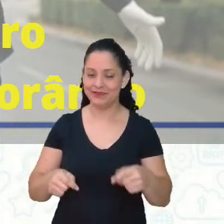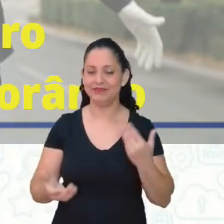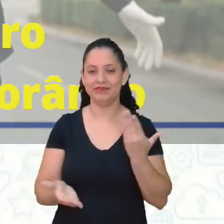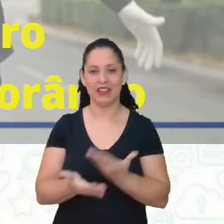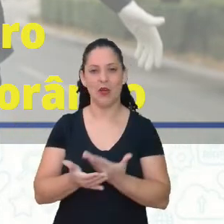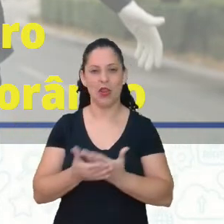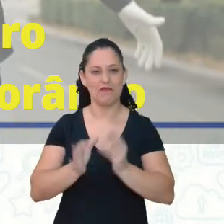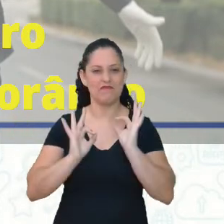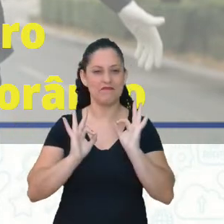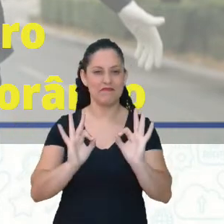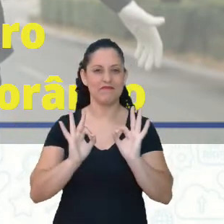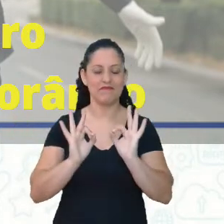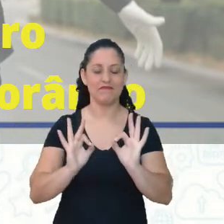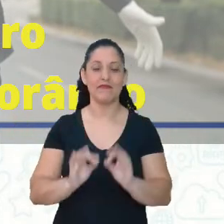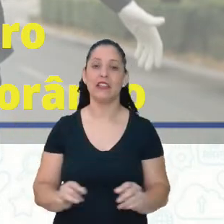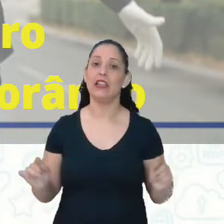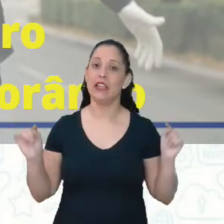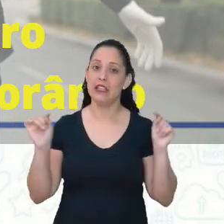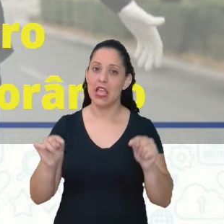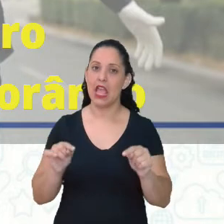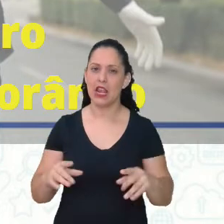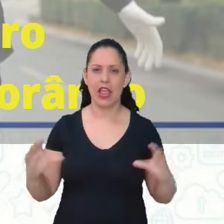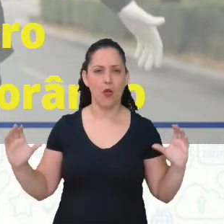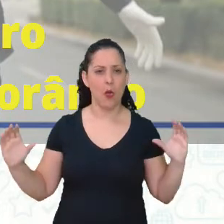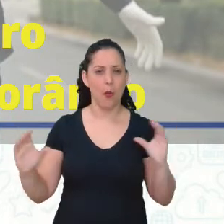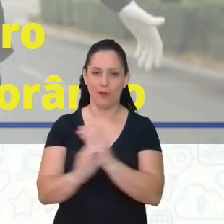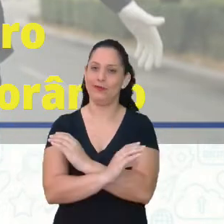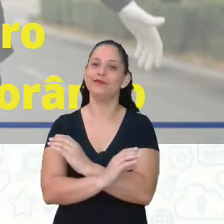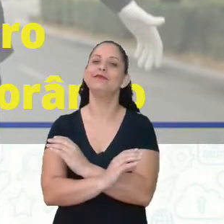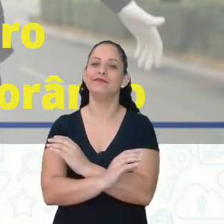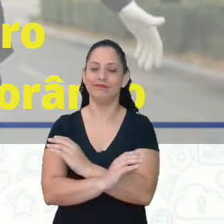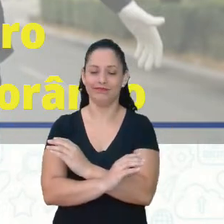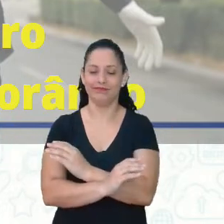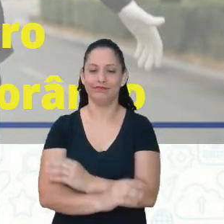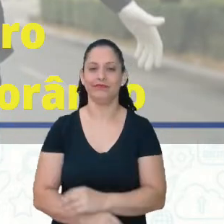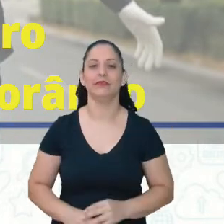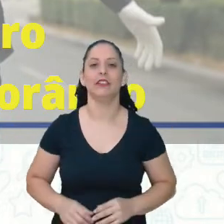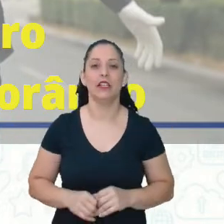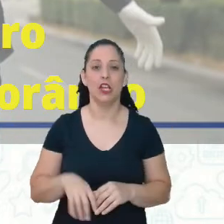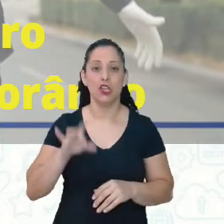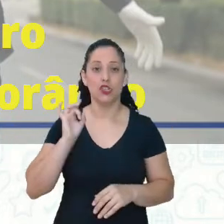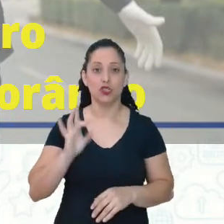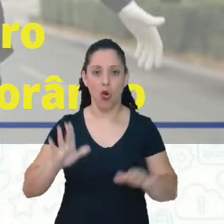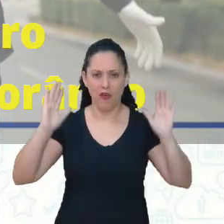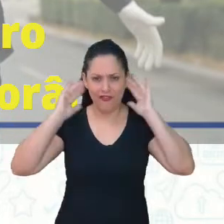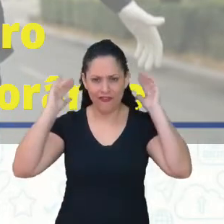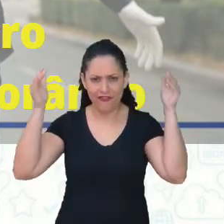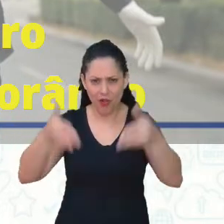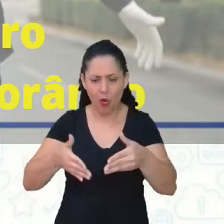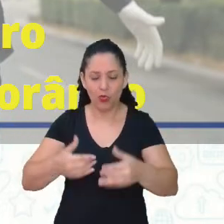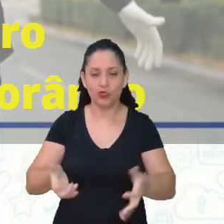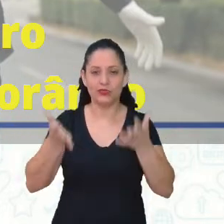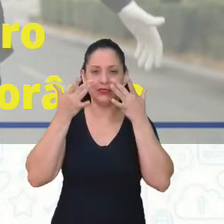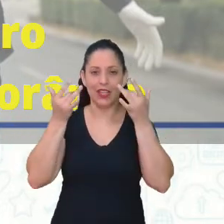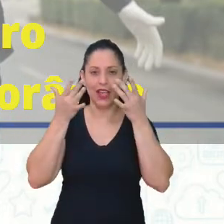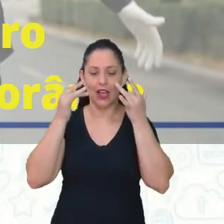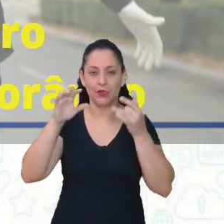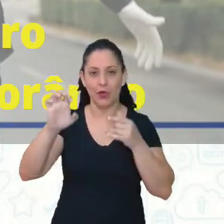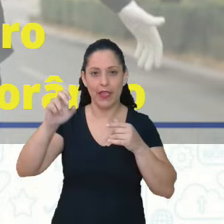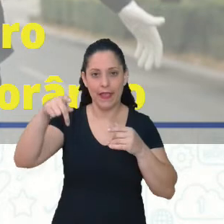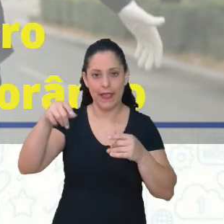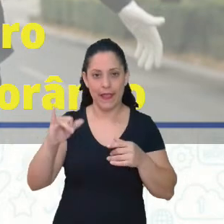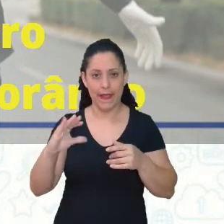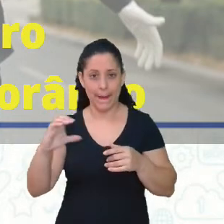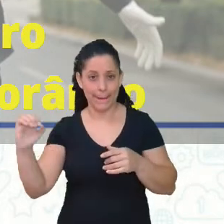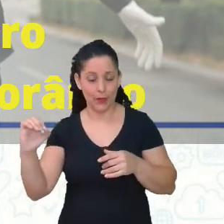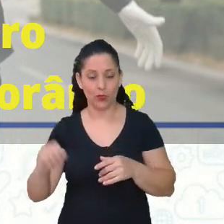aula. E ela é bem completa, assim, a gente tratou só do teatro épico nessa aula, então a gente foi mesmo